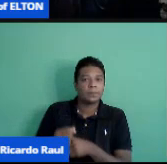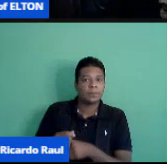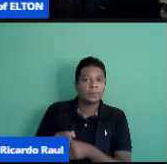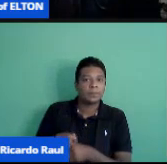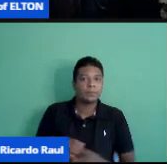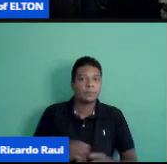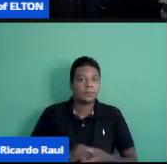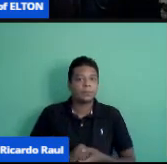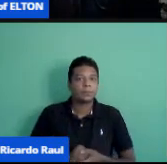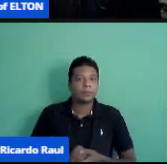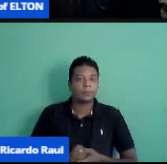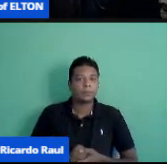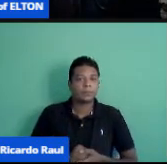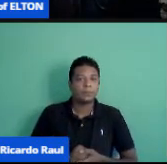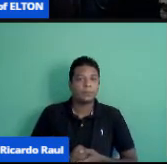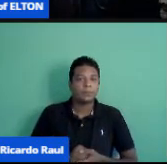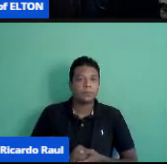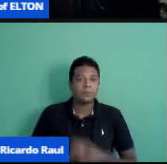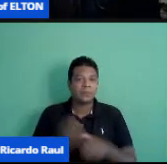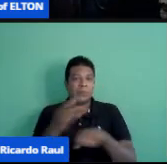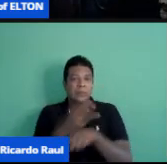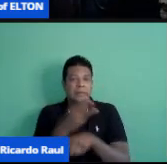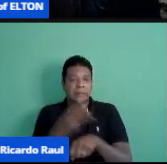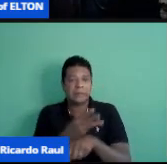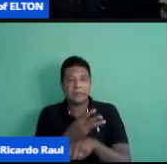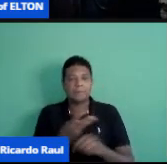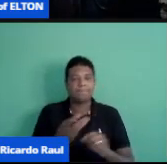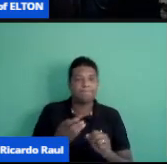consegue fazer isso, só que você precisa primeiro